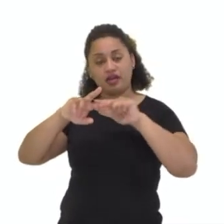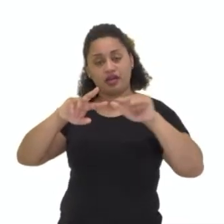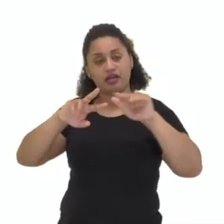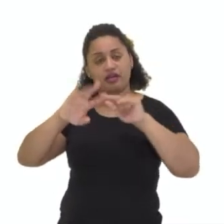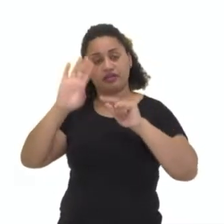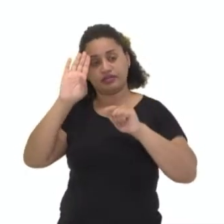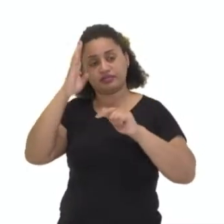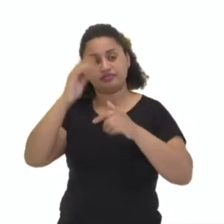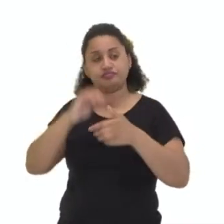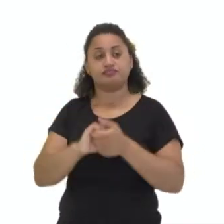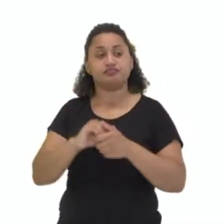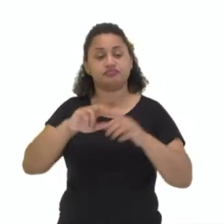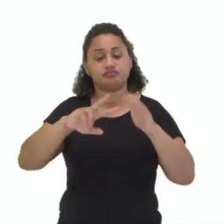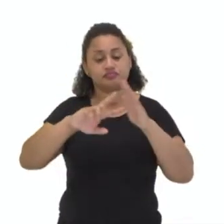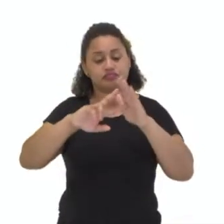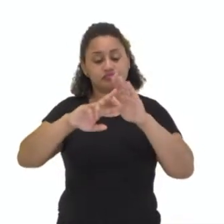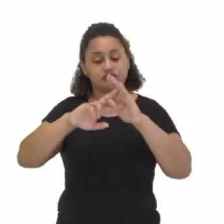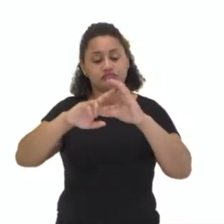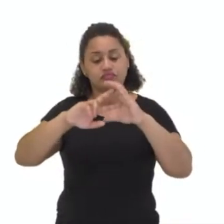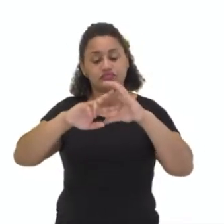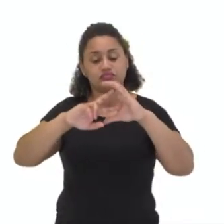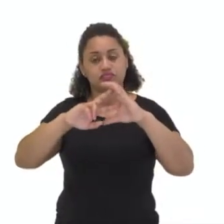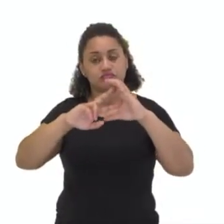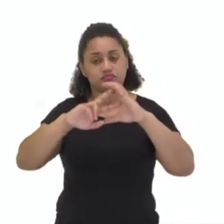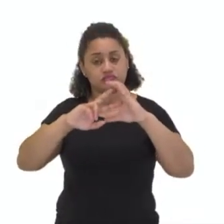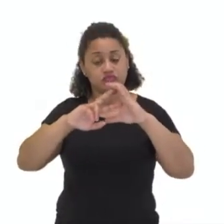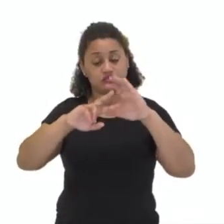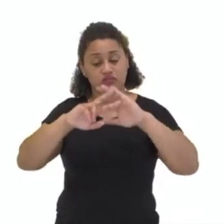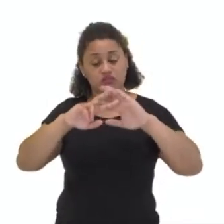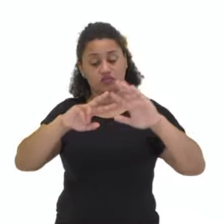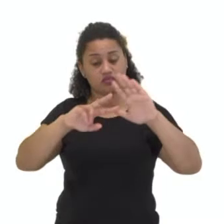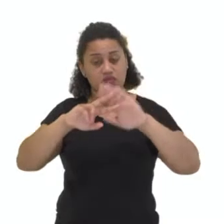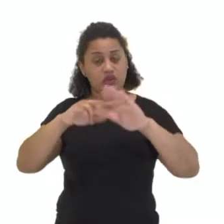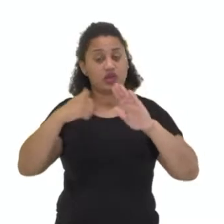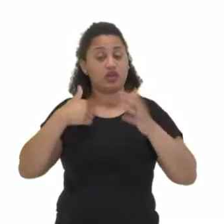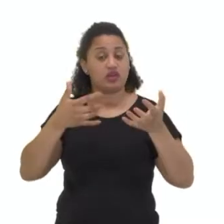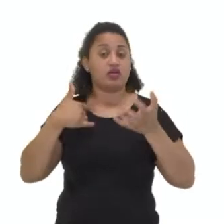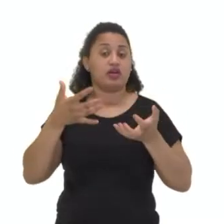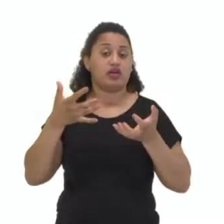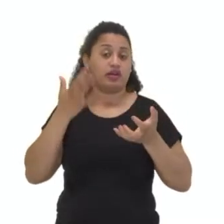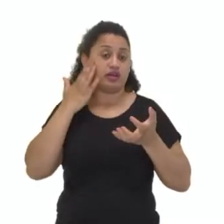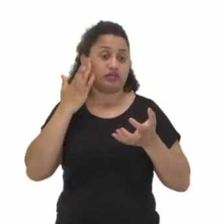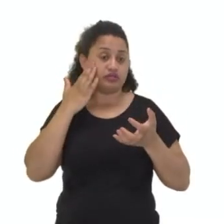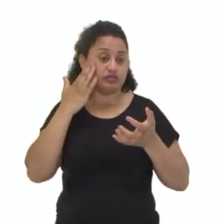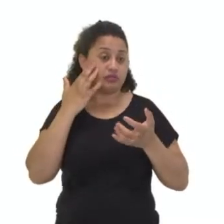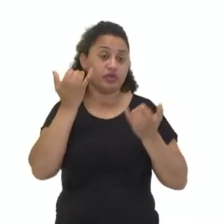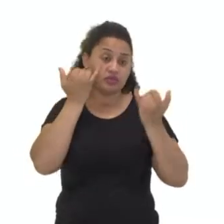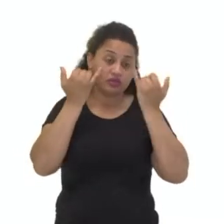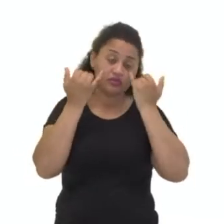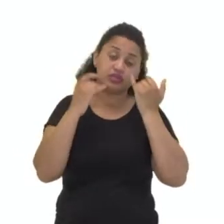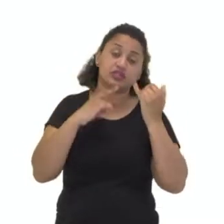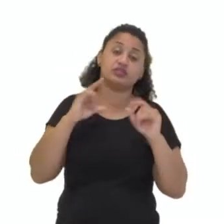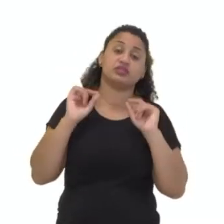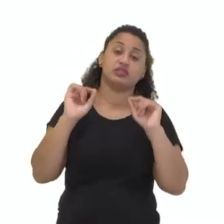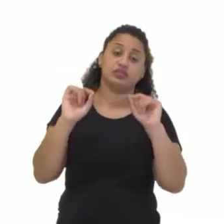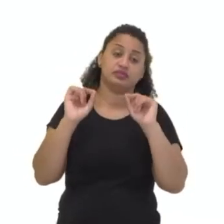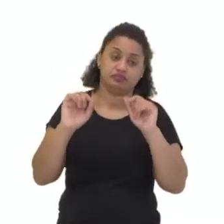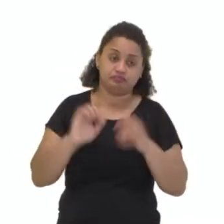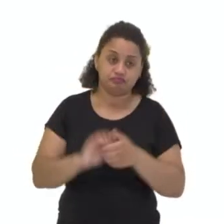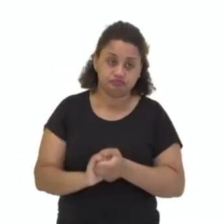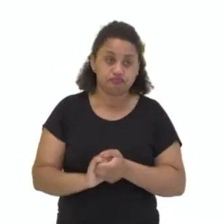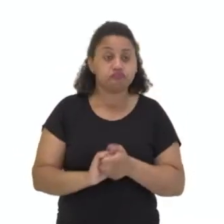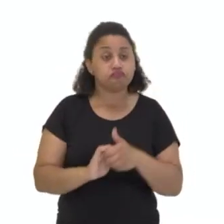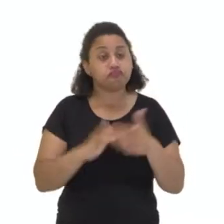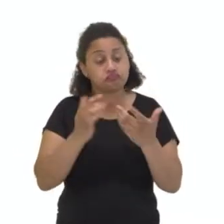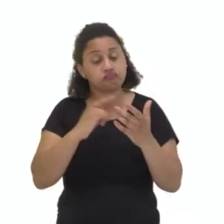do setor é o que eu quero calcular, certo? Que informações eu tenho? Eu tenho que o